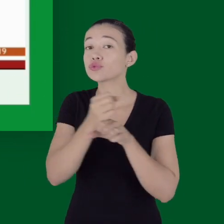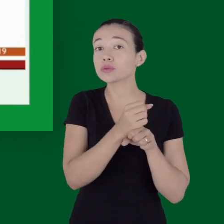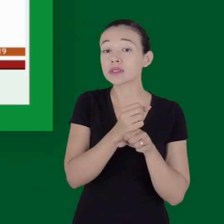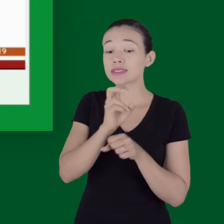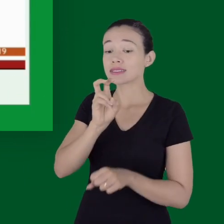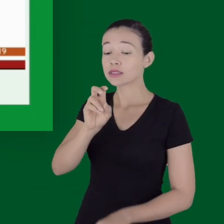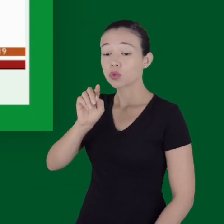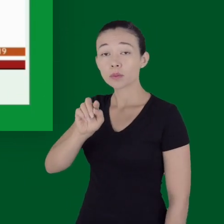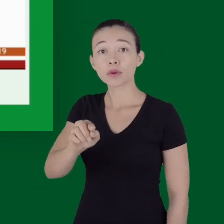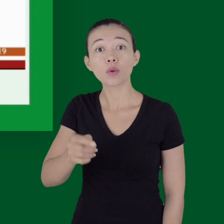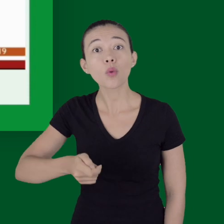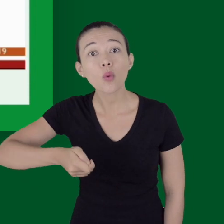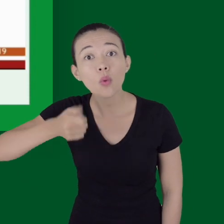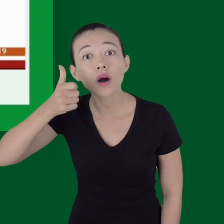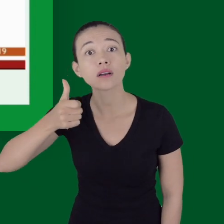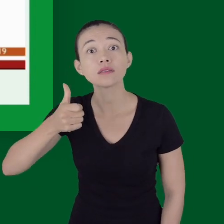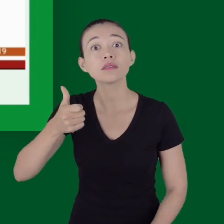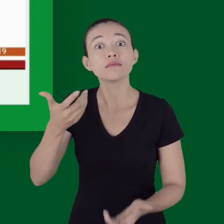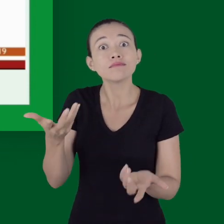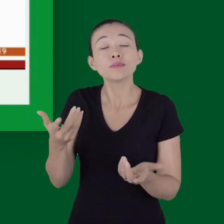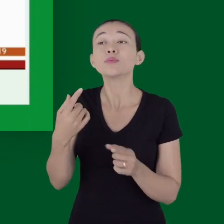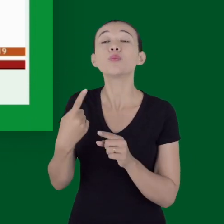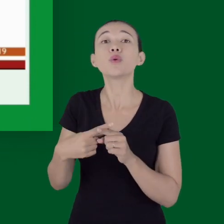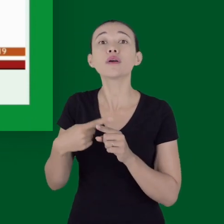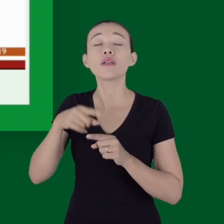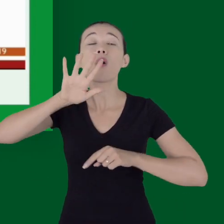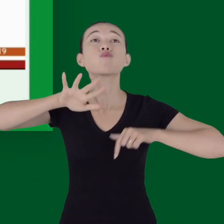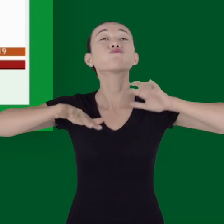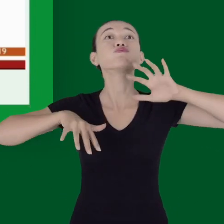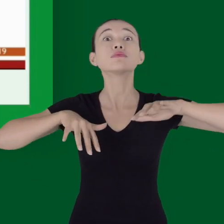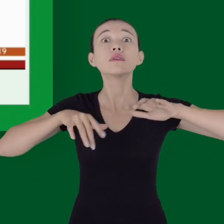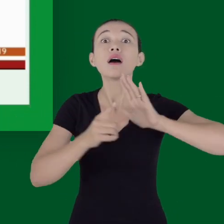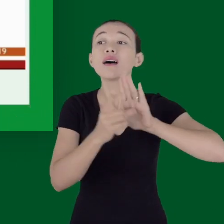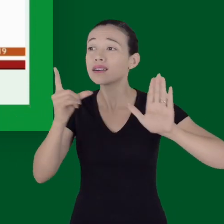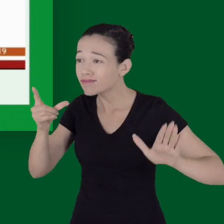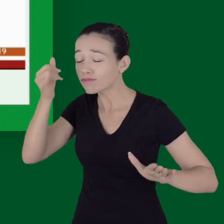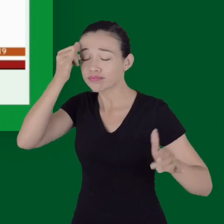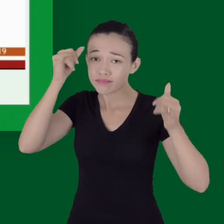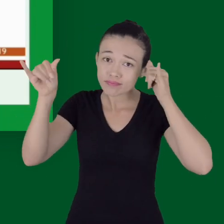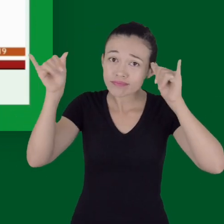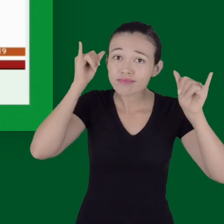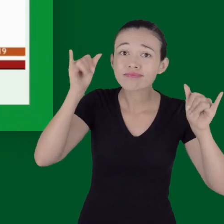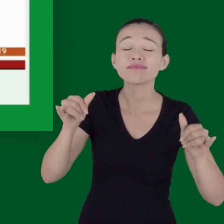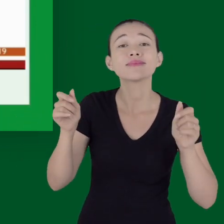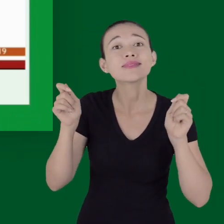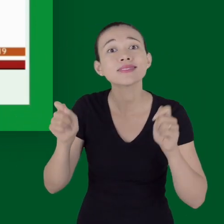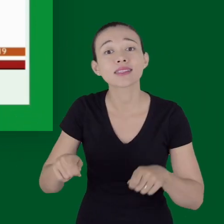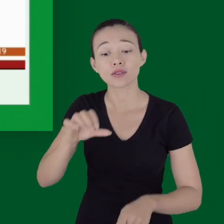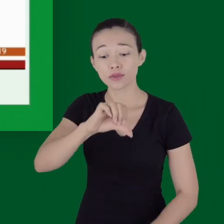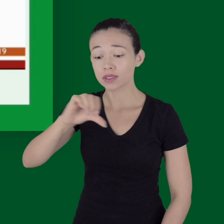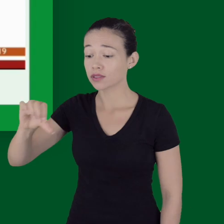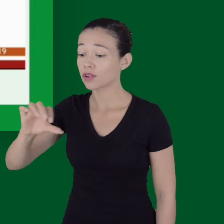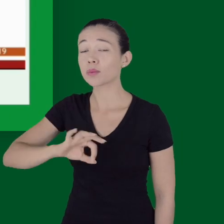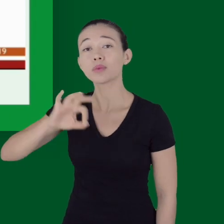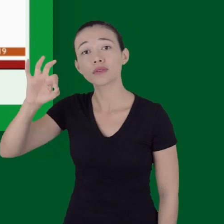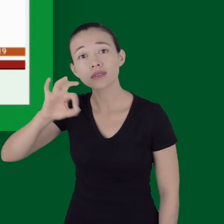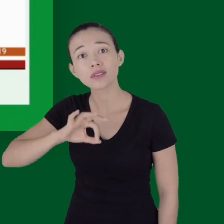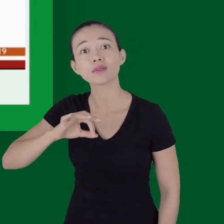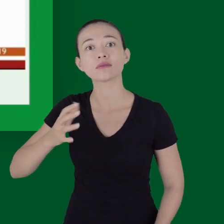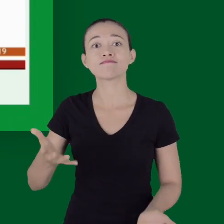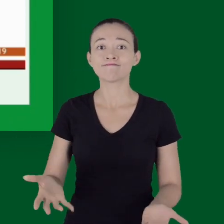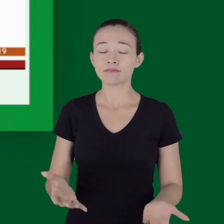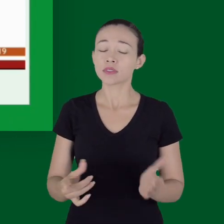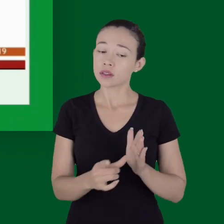mil pessoas que morreram por uma causa que 99% das vezes é evitável, né? Então, é algo que